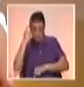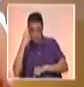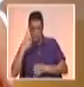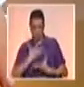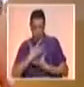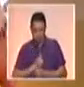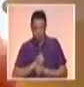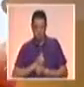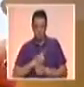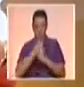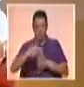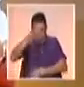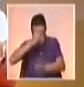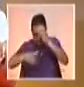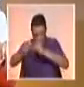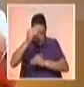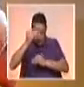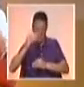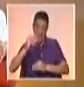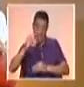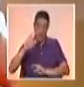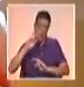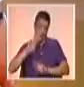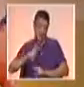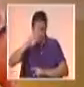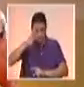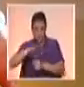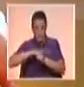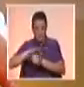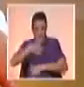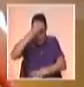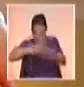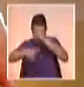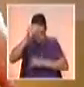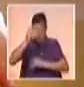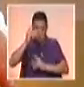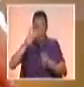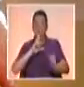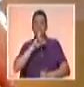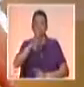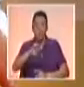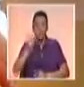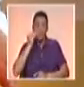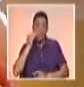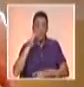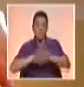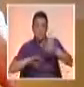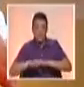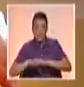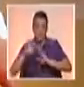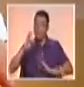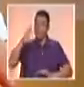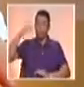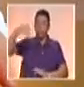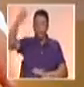choque. Temos que aprender a saber lidar com a situação desde o início, aprender tudo, quais são as respostas, como é que vamos lidar com ele, como é que vai ser o futuro